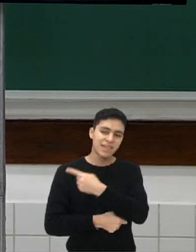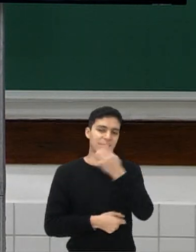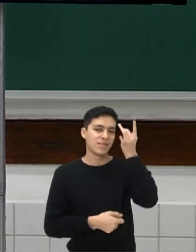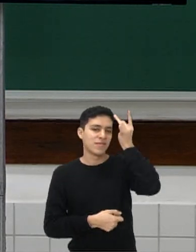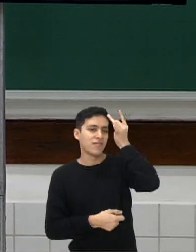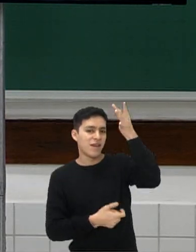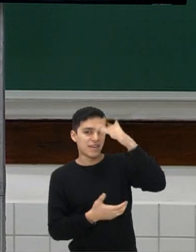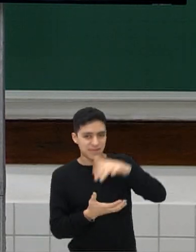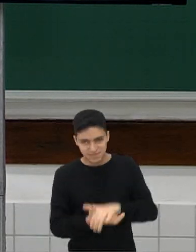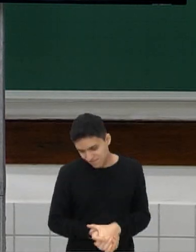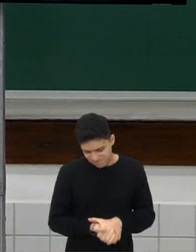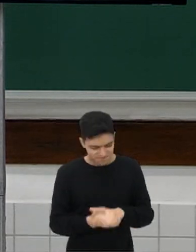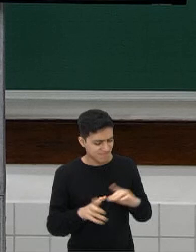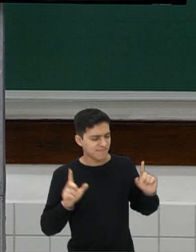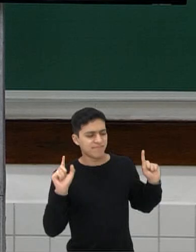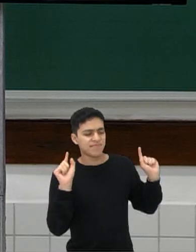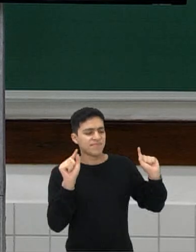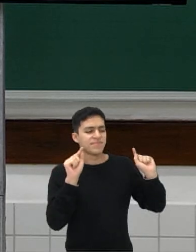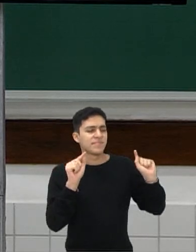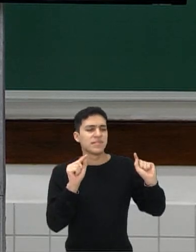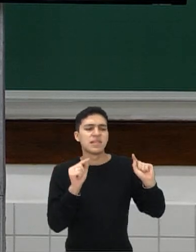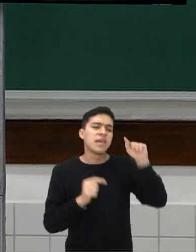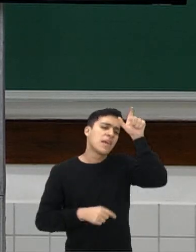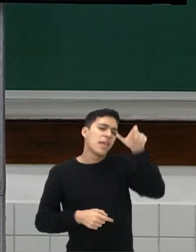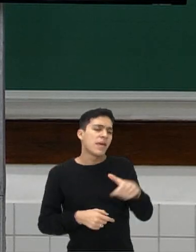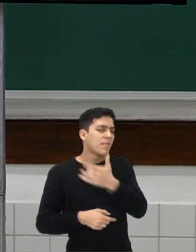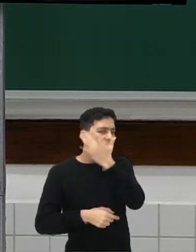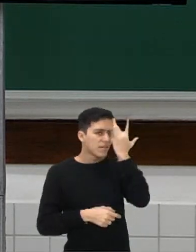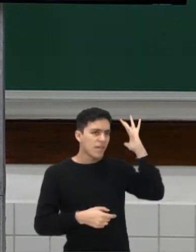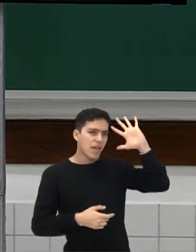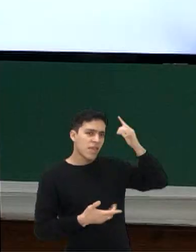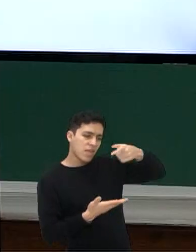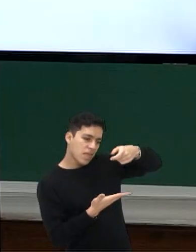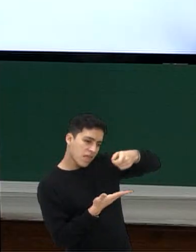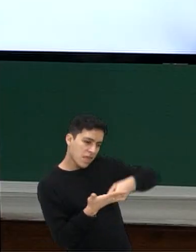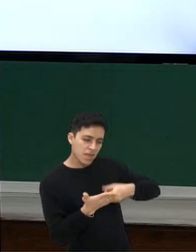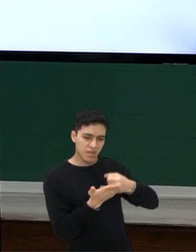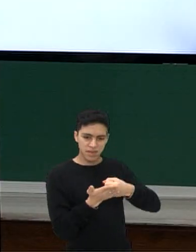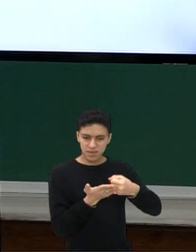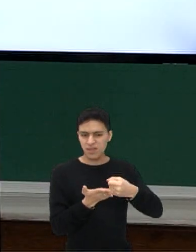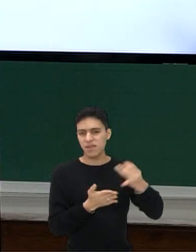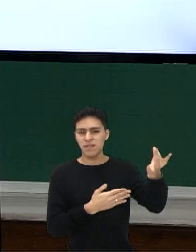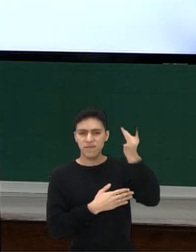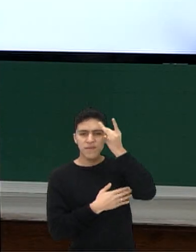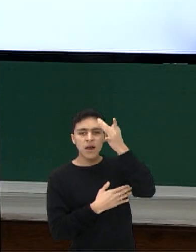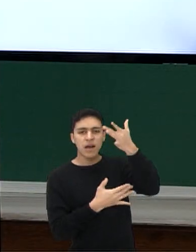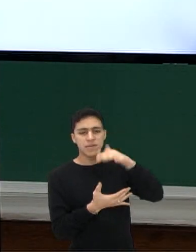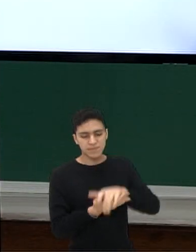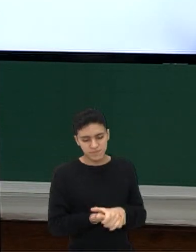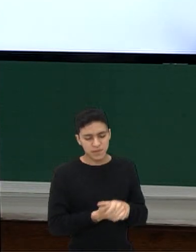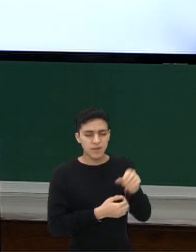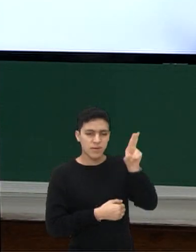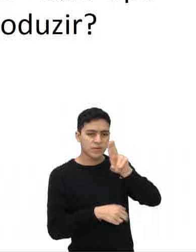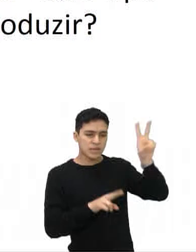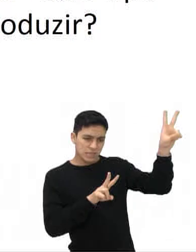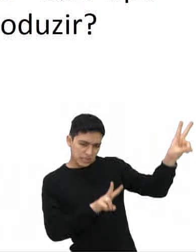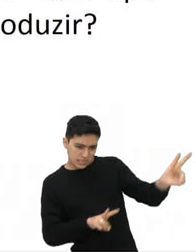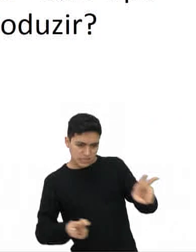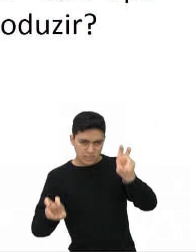né? Então, o que ele resolveu aqui? Como que ele fez a introdução dele? Muito fácil. Com uma